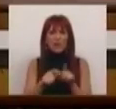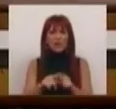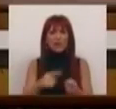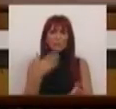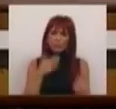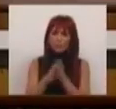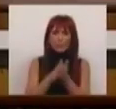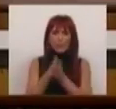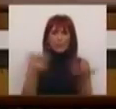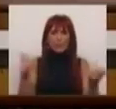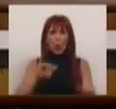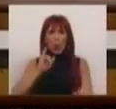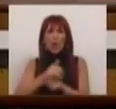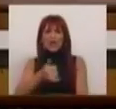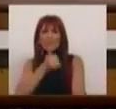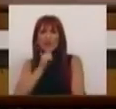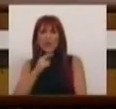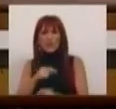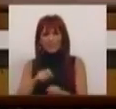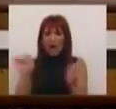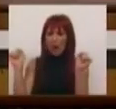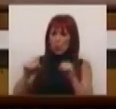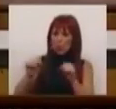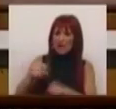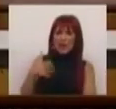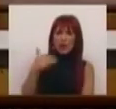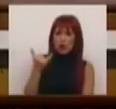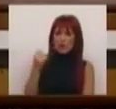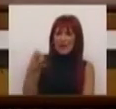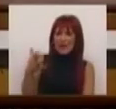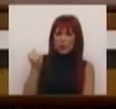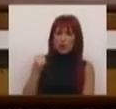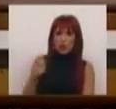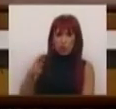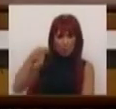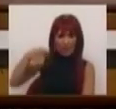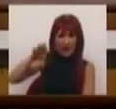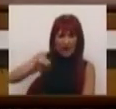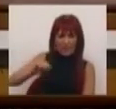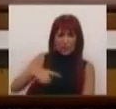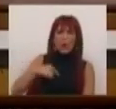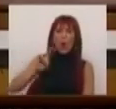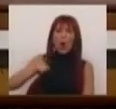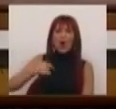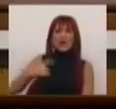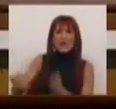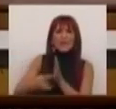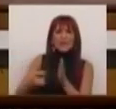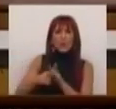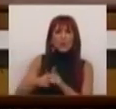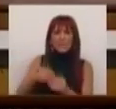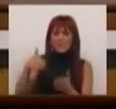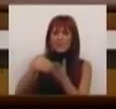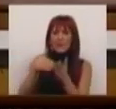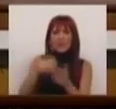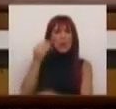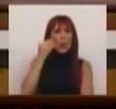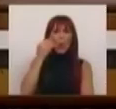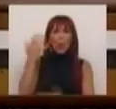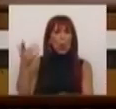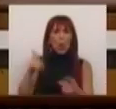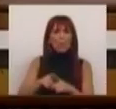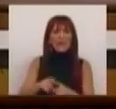exploração. Outra das medidas acordadas em 2015 com o Partido Socialista respeita a necessidade de introduzir